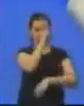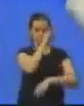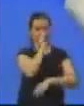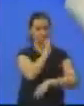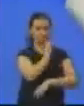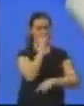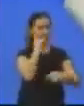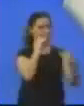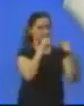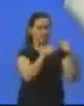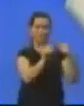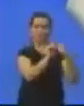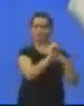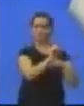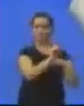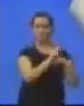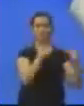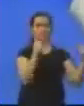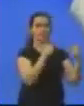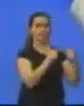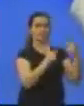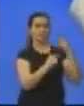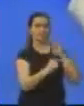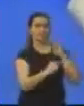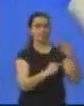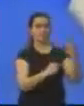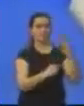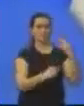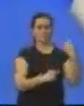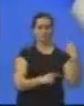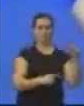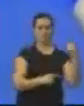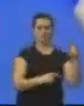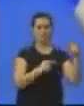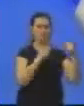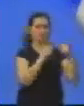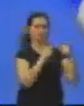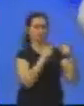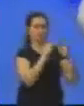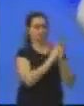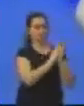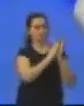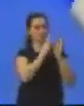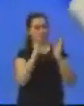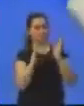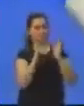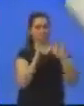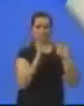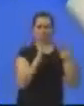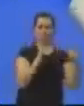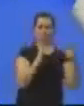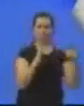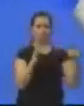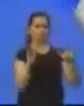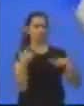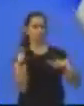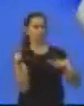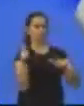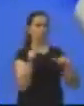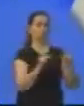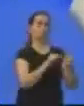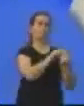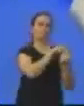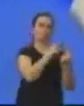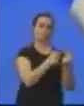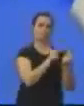não vai ter ponto comum. Então, o que vai acontecer? Eu reparo que o intervalo de um que não existe para o outro que não existe é